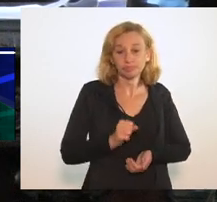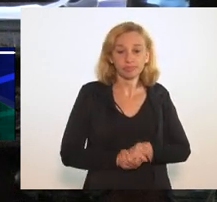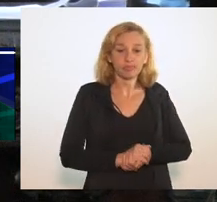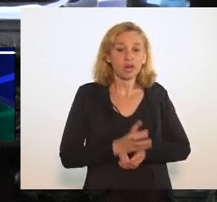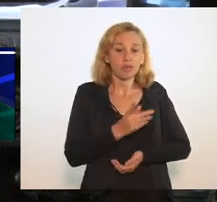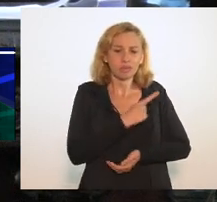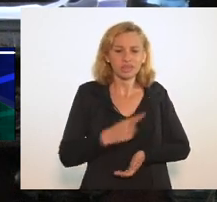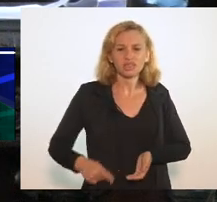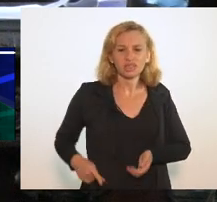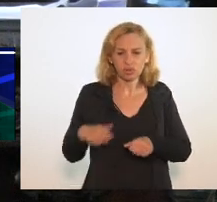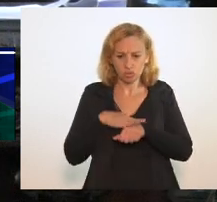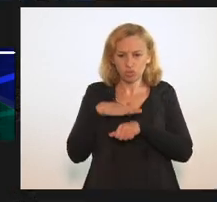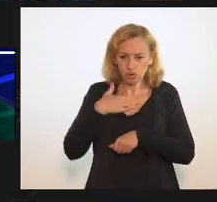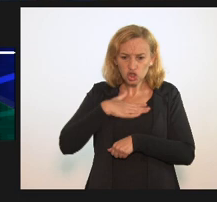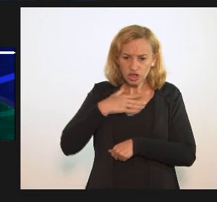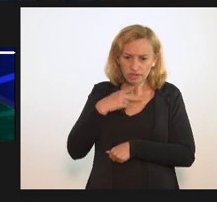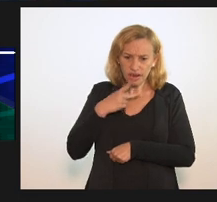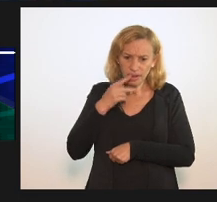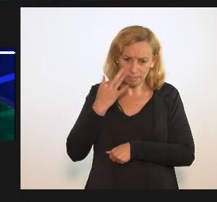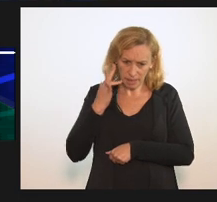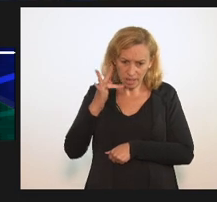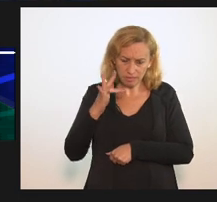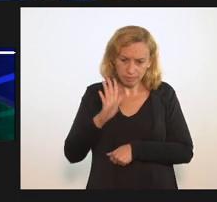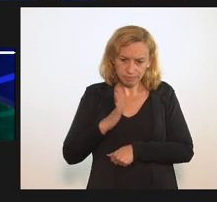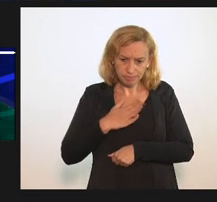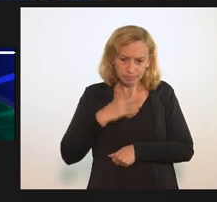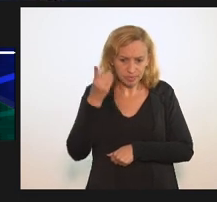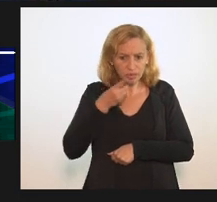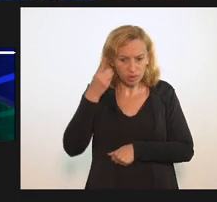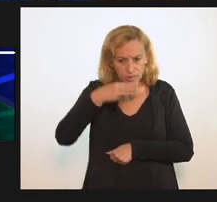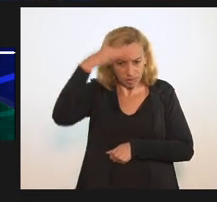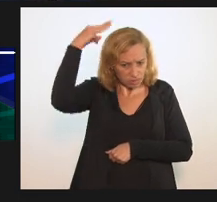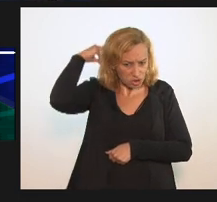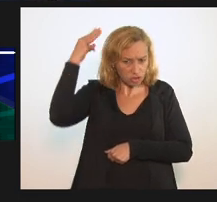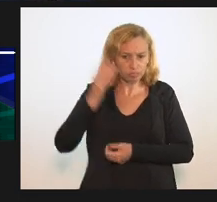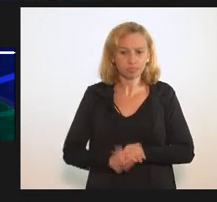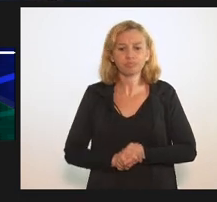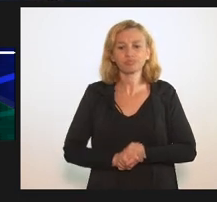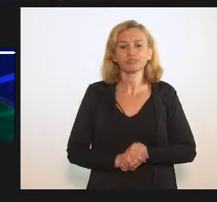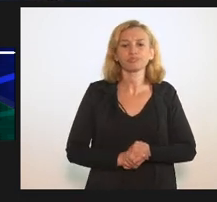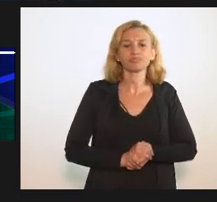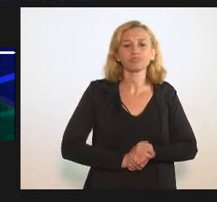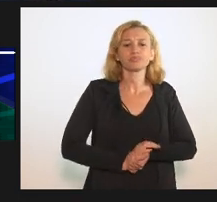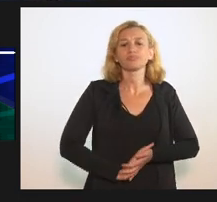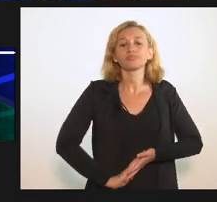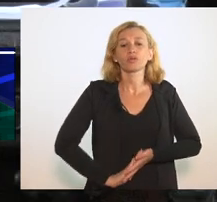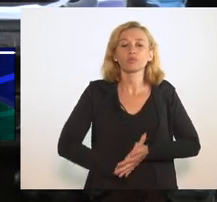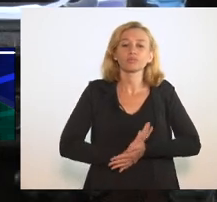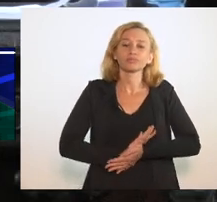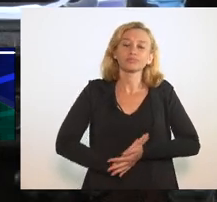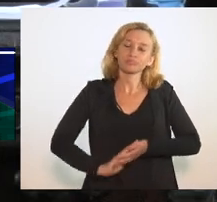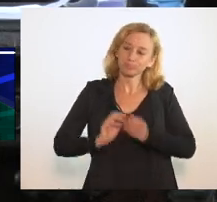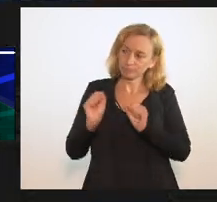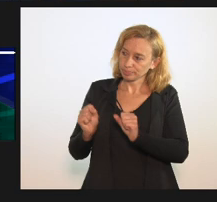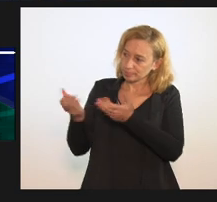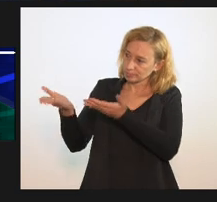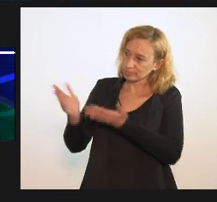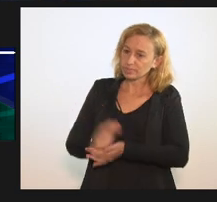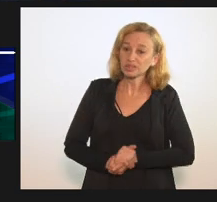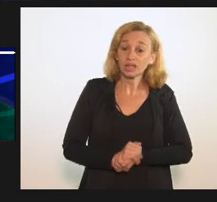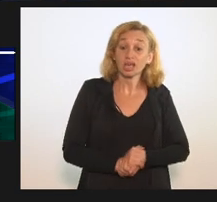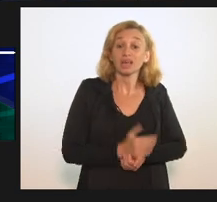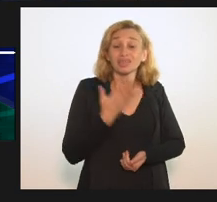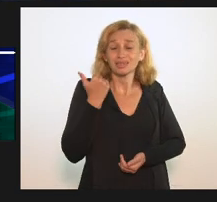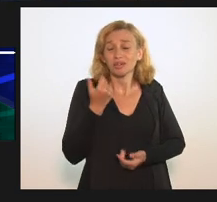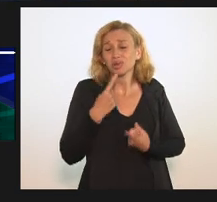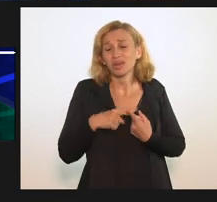Presidente, eu gostaria de fazer uma colocação breve para o deputado Márcio Pacheco. Por favor, Leomar. Sabe o que